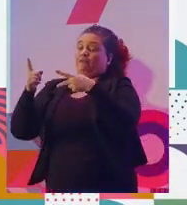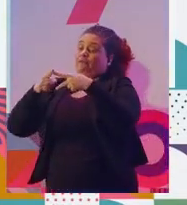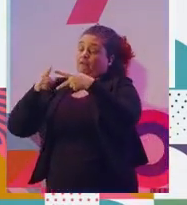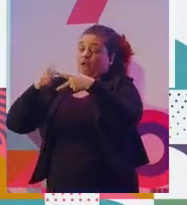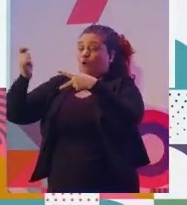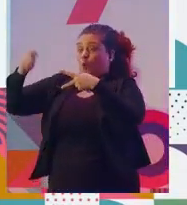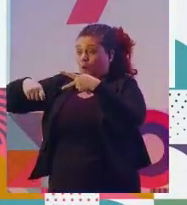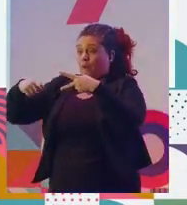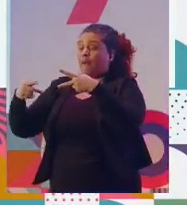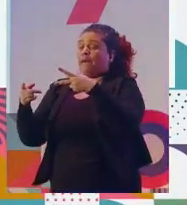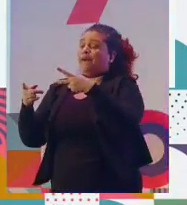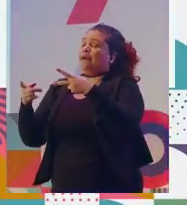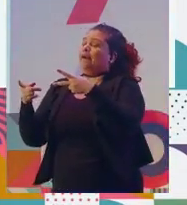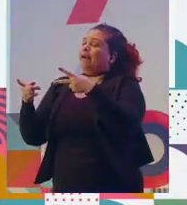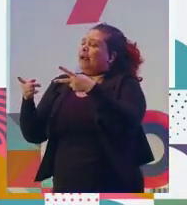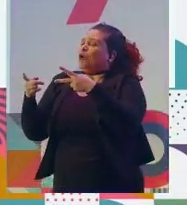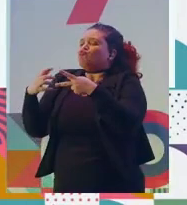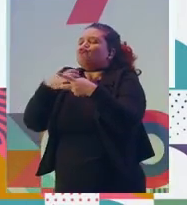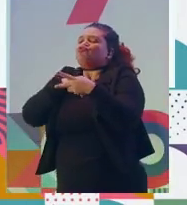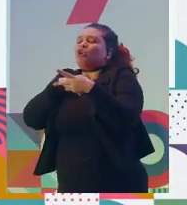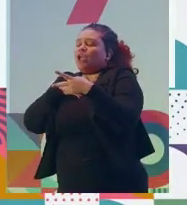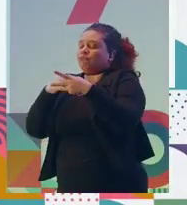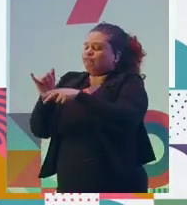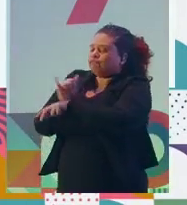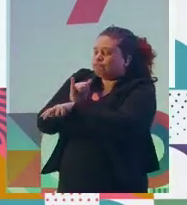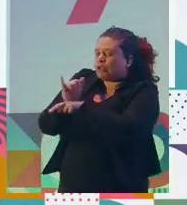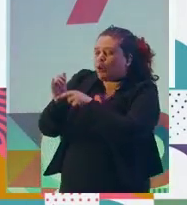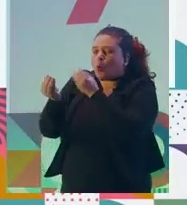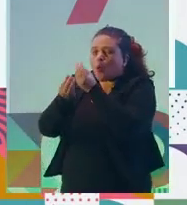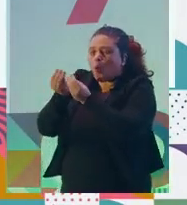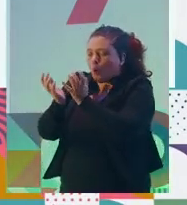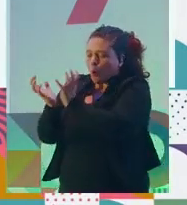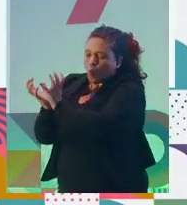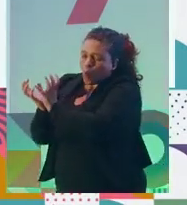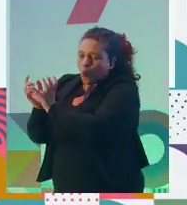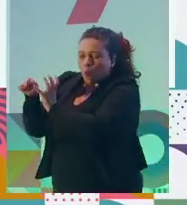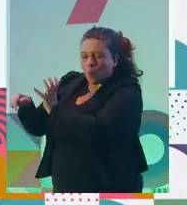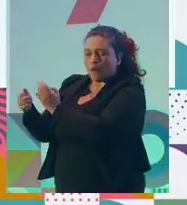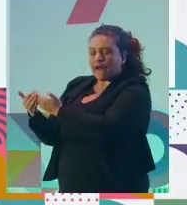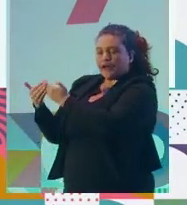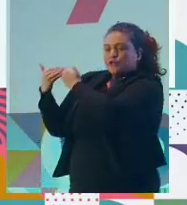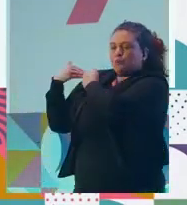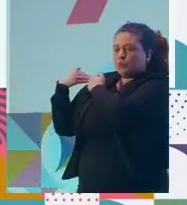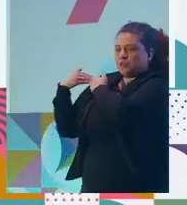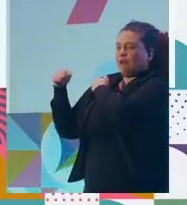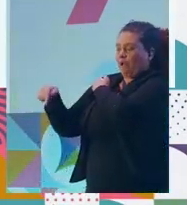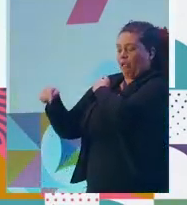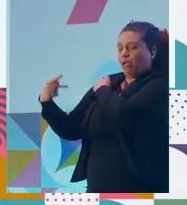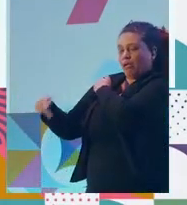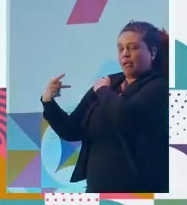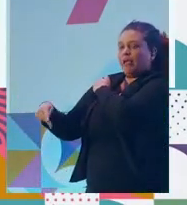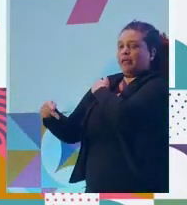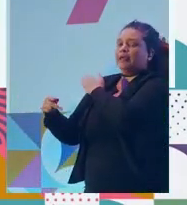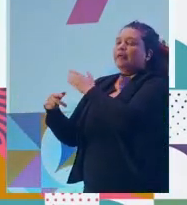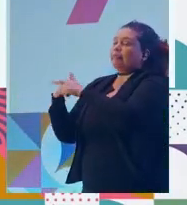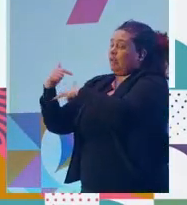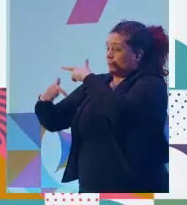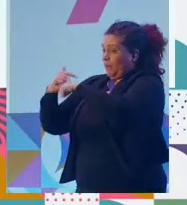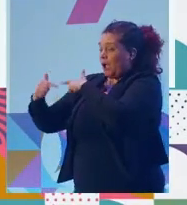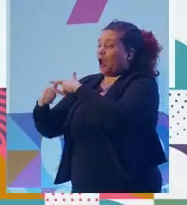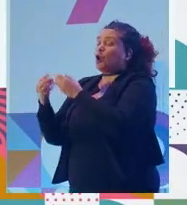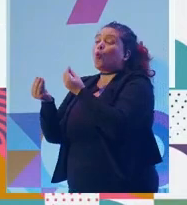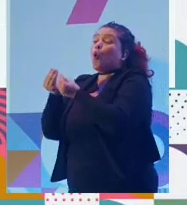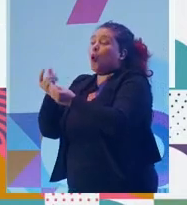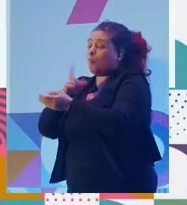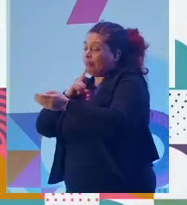agrega de valor à organização, a maneira e como as equipes são responsáveis e como tudo isso interage. Então,